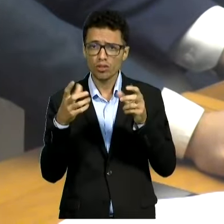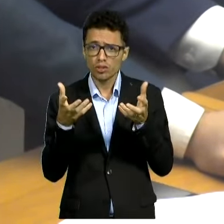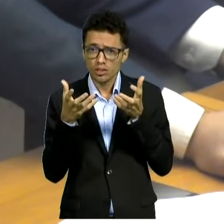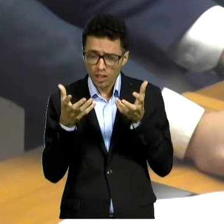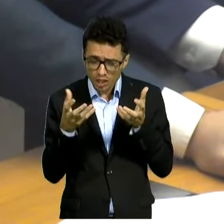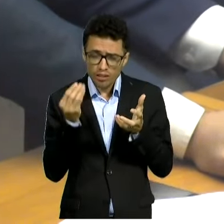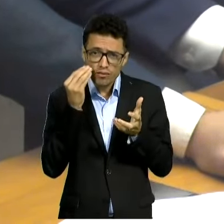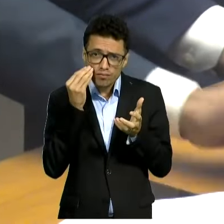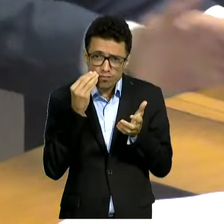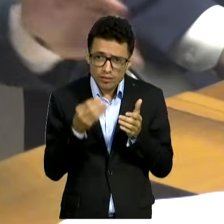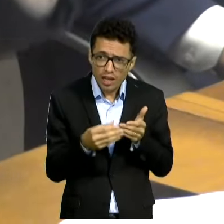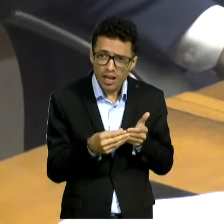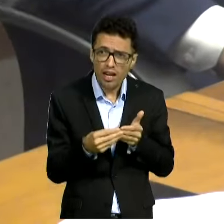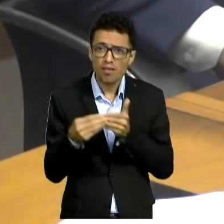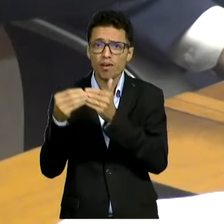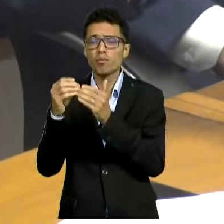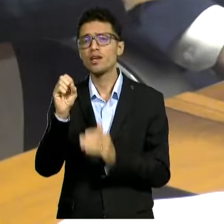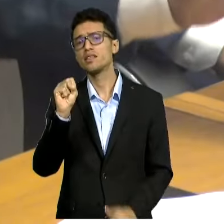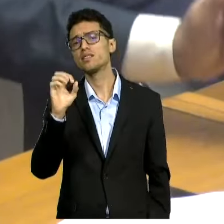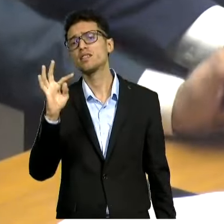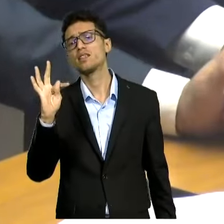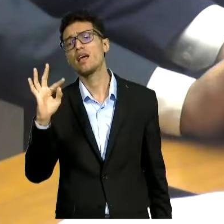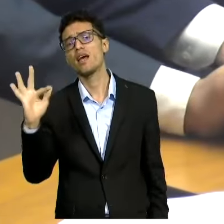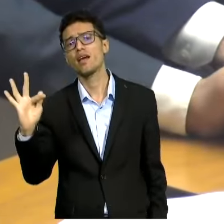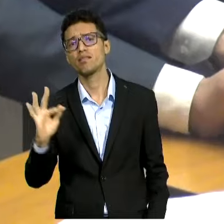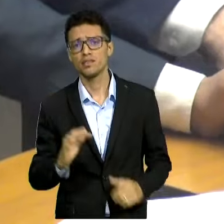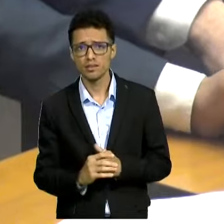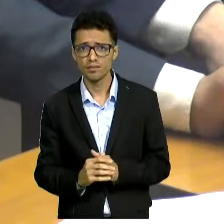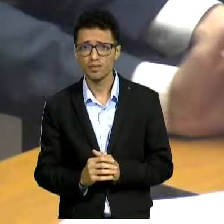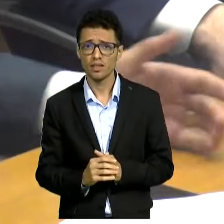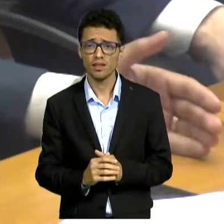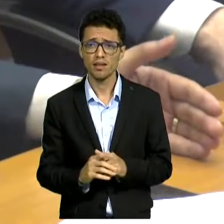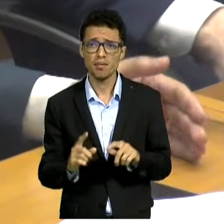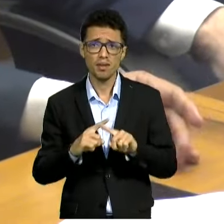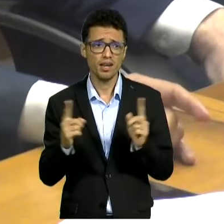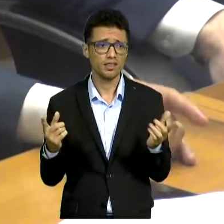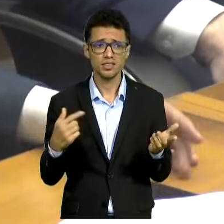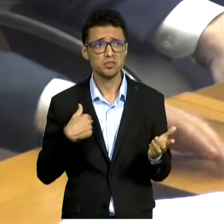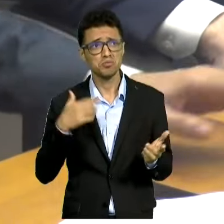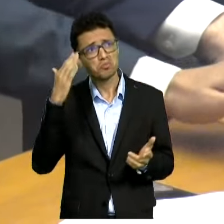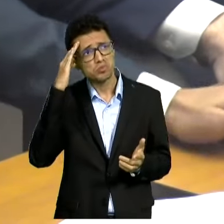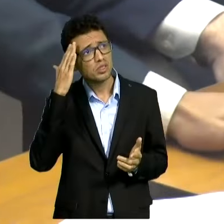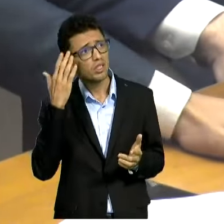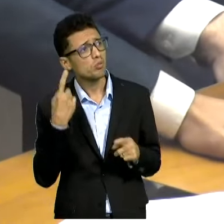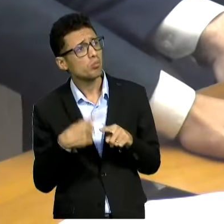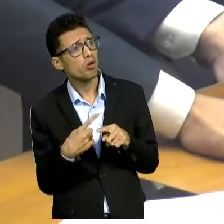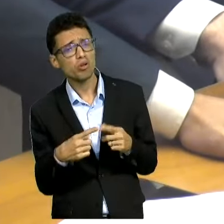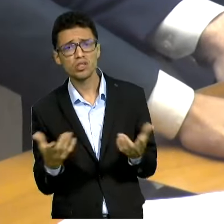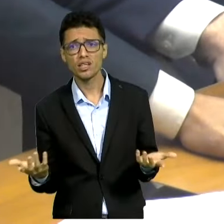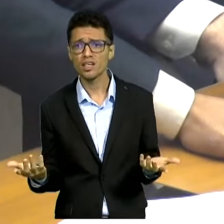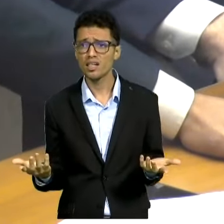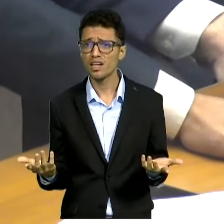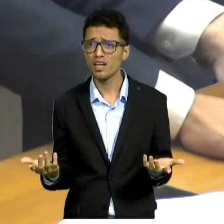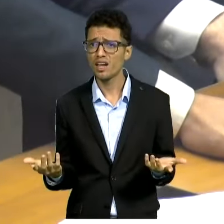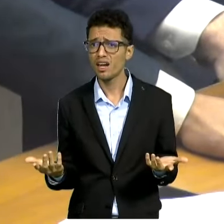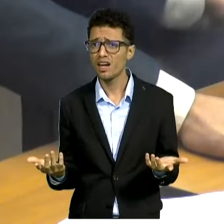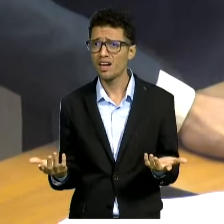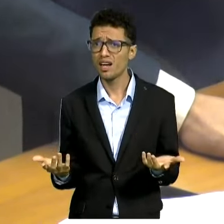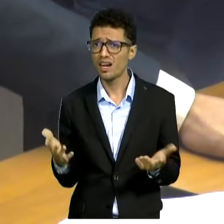Eu não entendo a razão pela qual agora, simplesmente, E é raro a gente ter requerimento